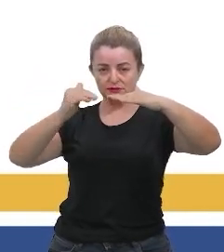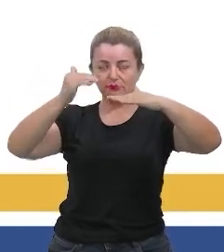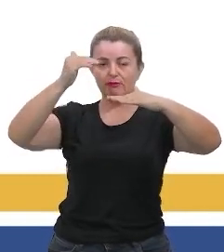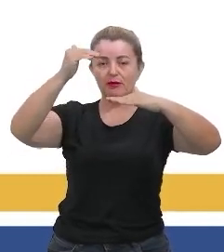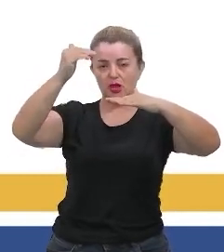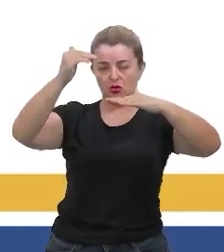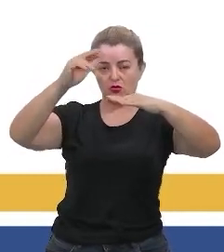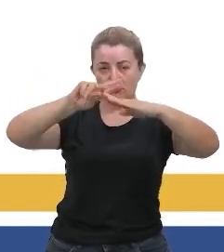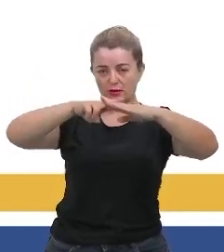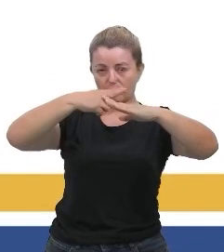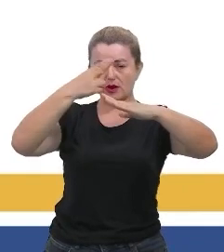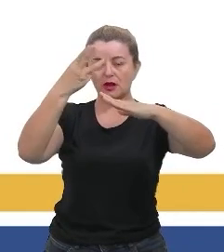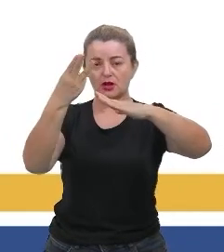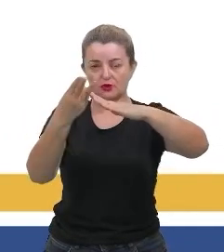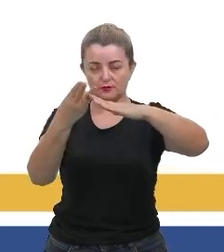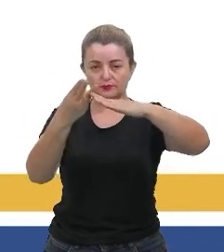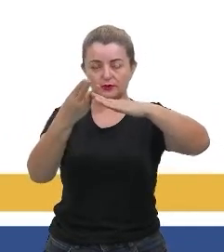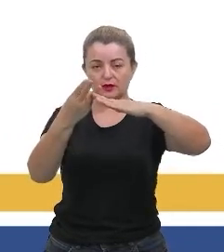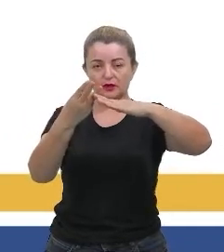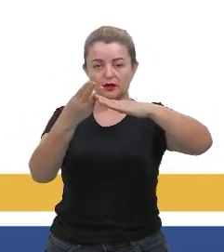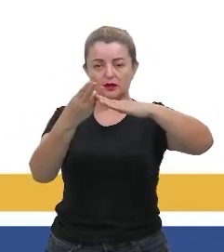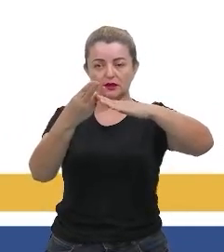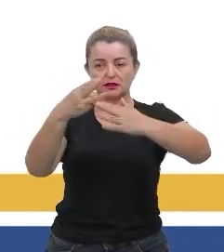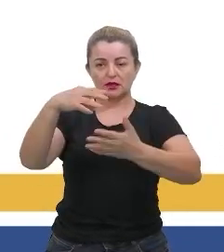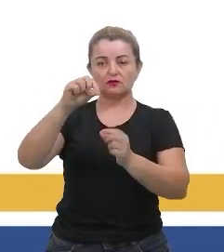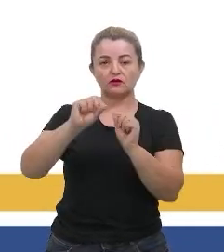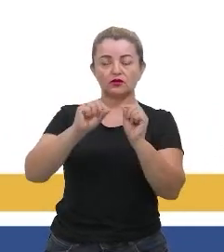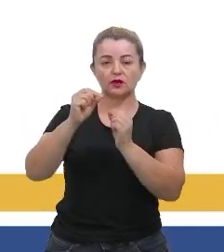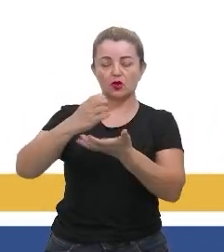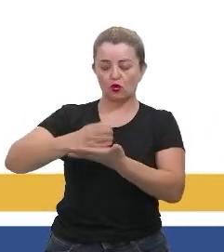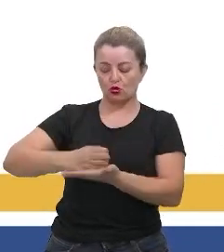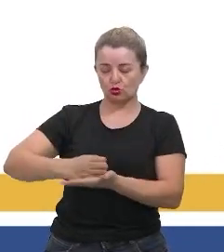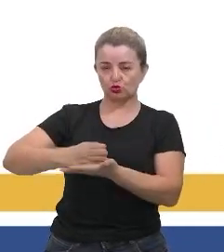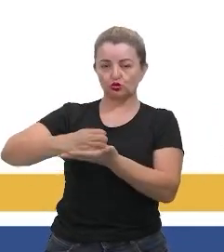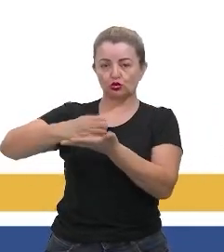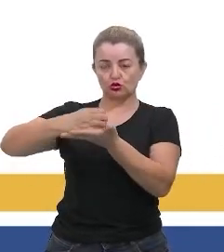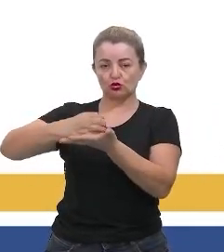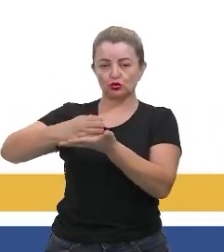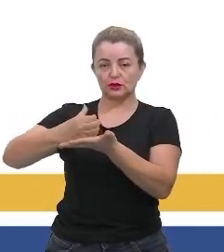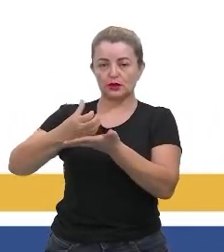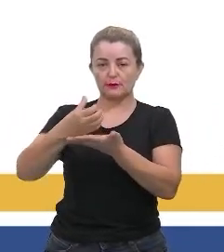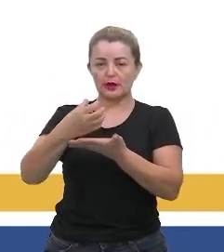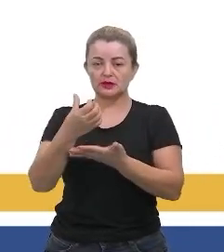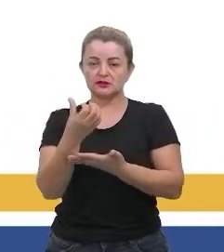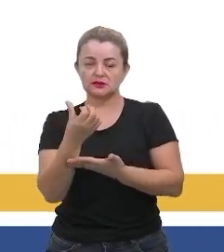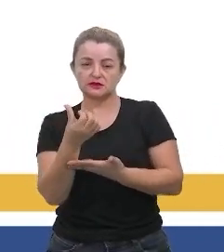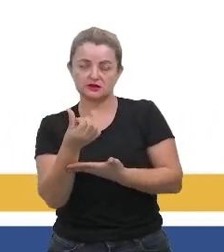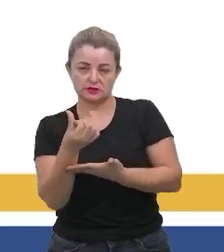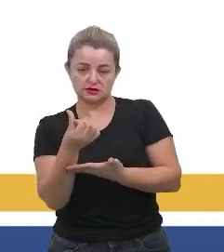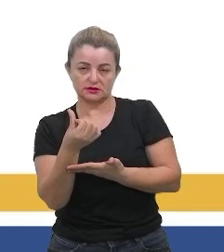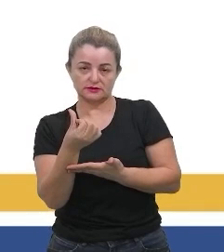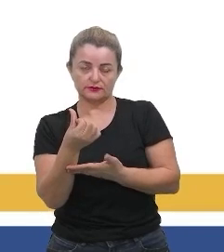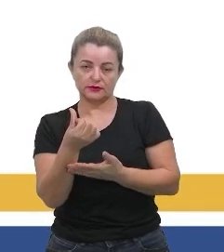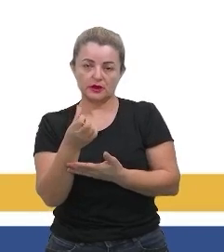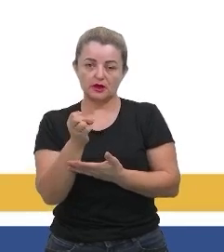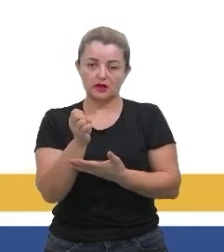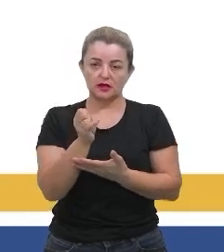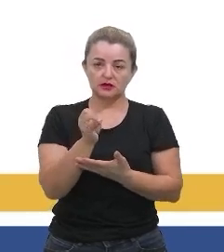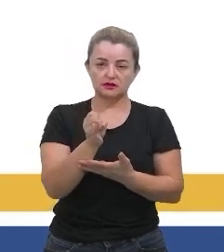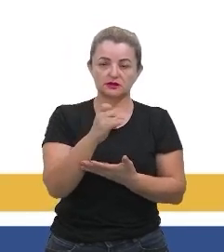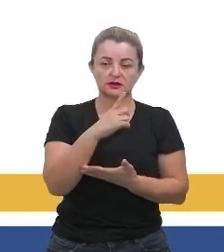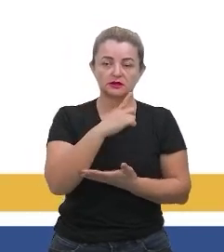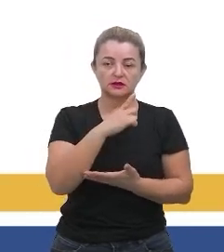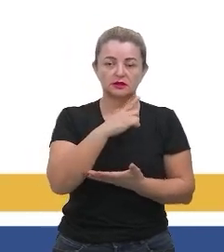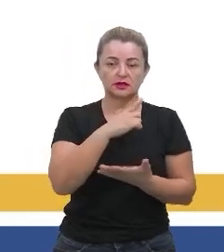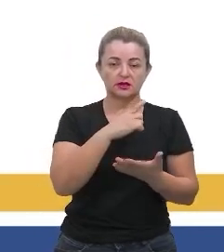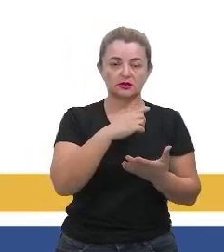lá atrás? Que dava exatamente o tronco da base 6? Ou seja, eu tenho uma proporção aqui, né? Se eu tenho aqui o raio